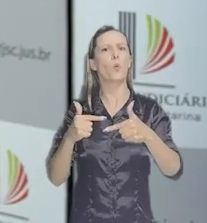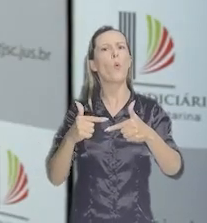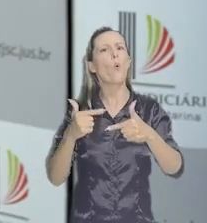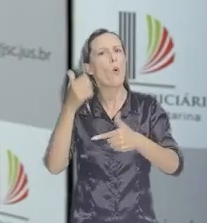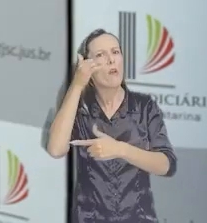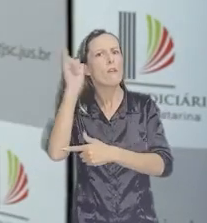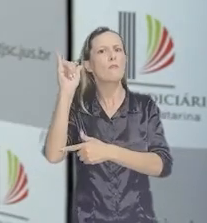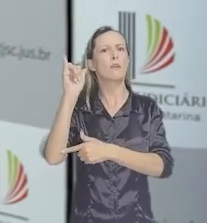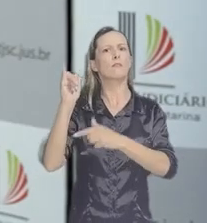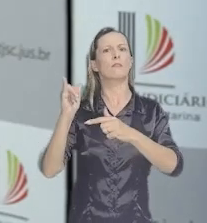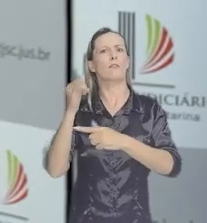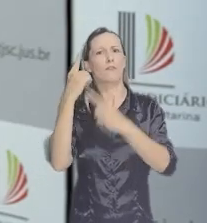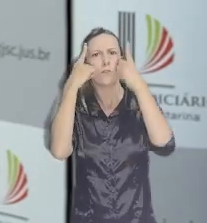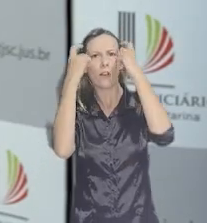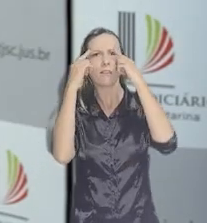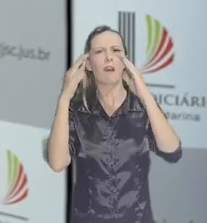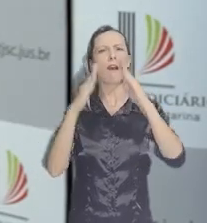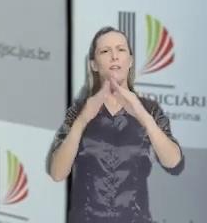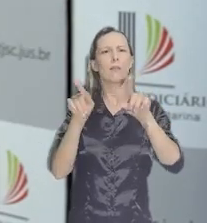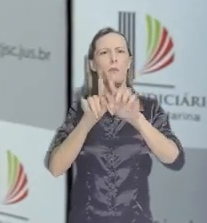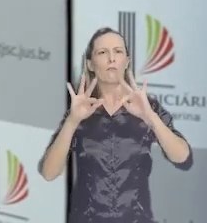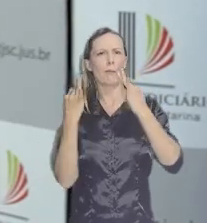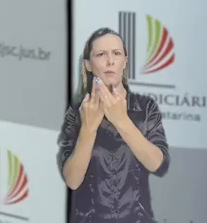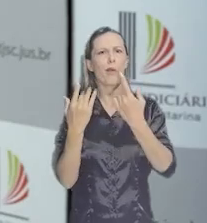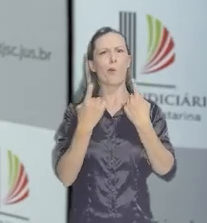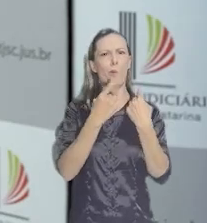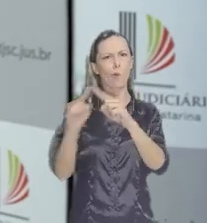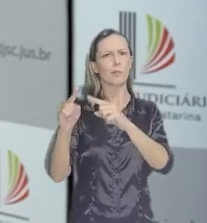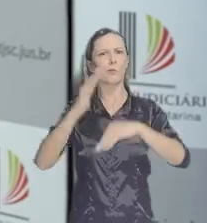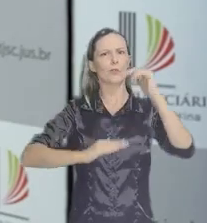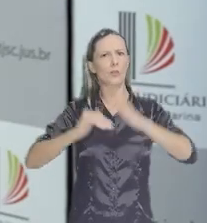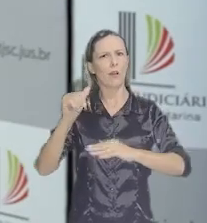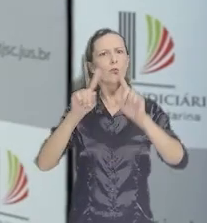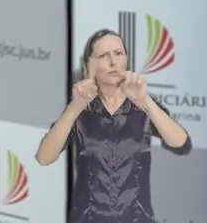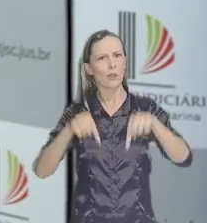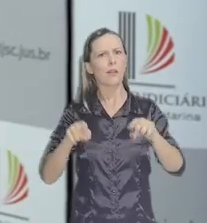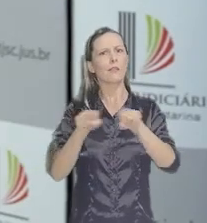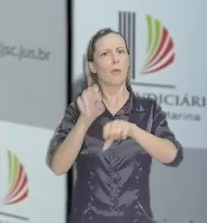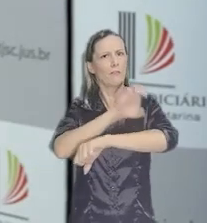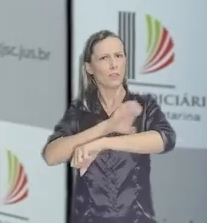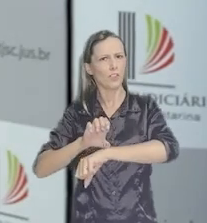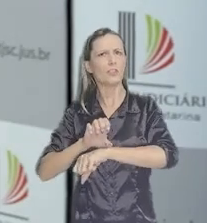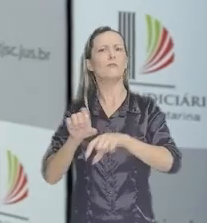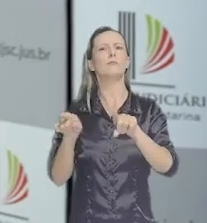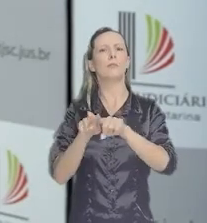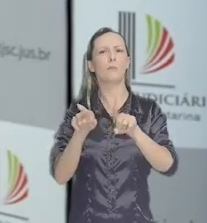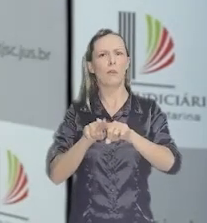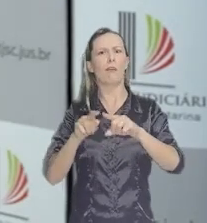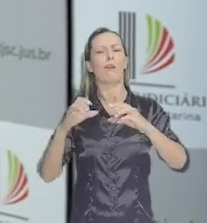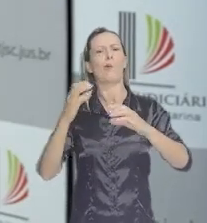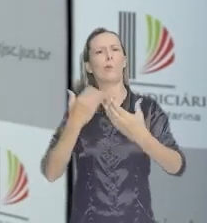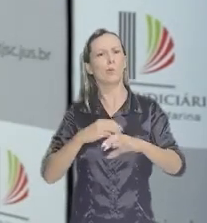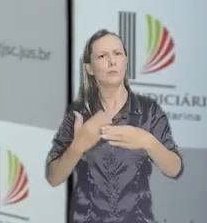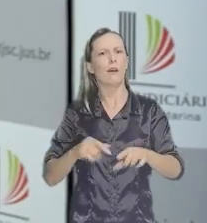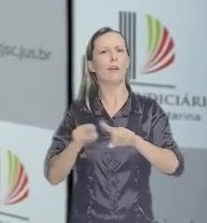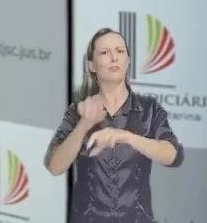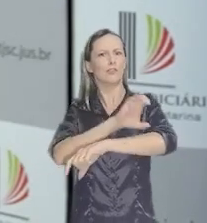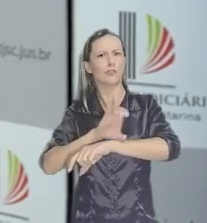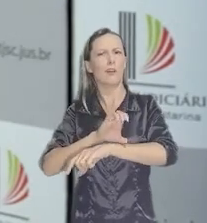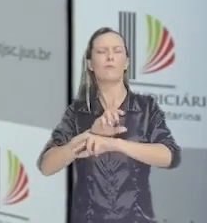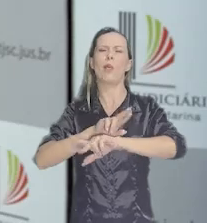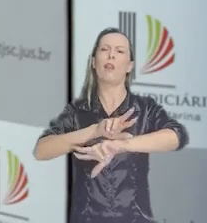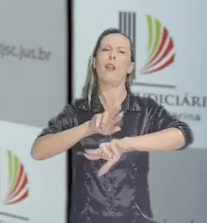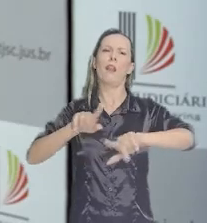da violência doméstica e familiar praticadas contra magistradas e servidoras, efetivas, comissionadas,